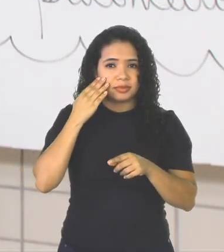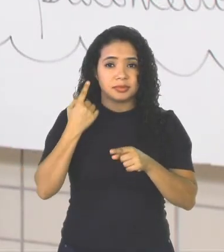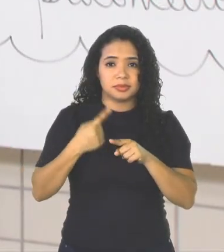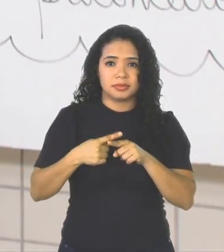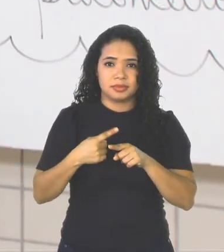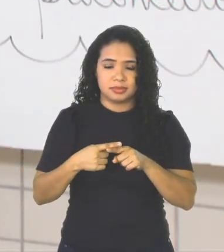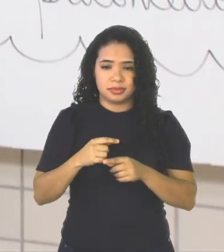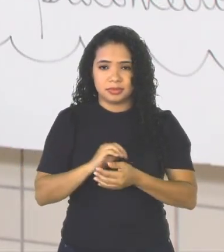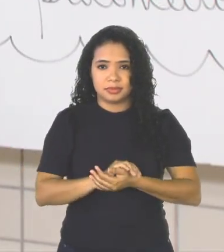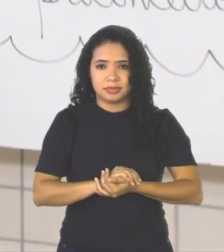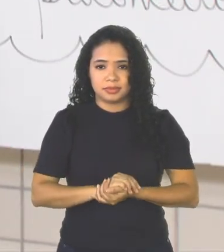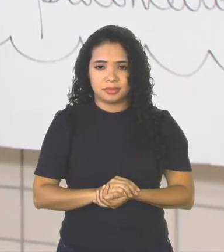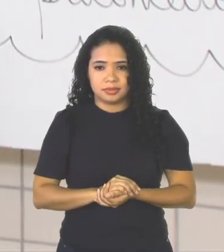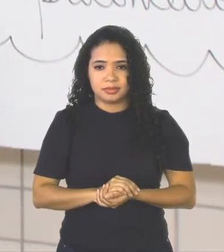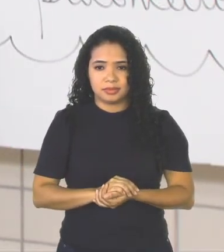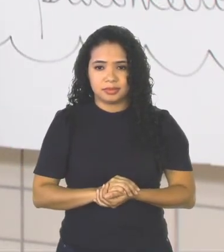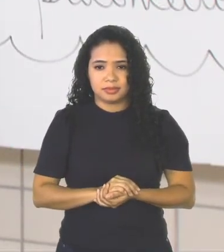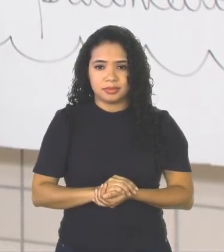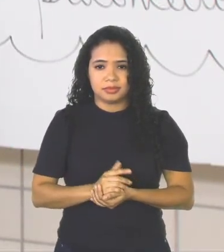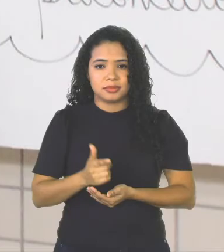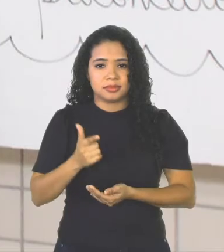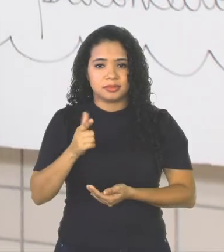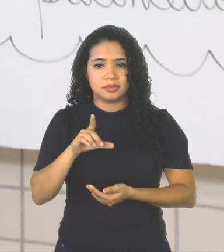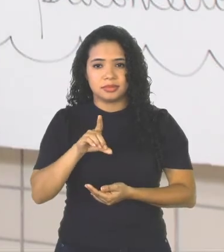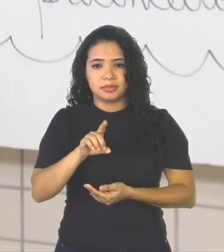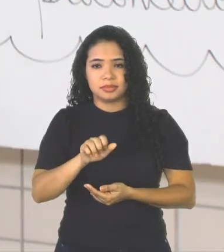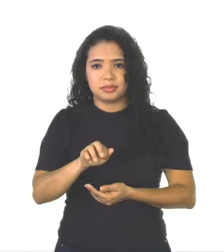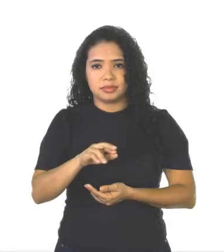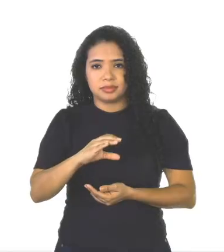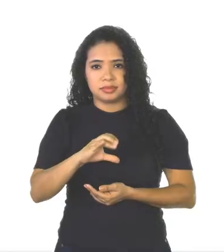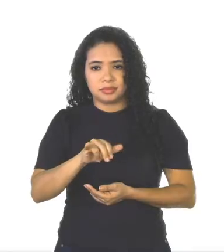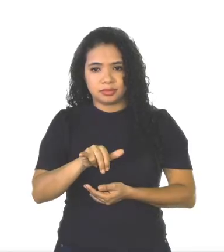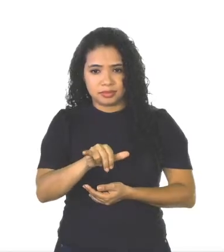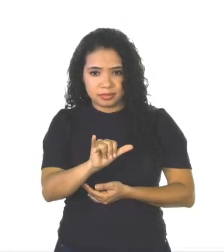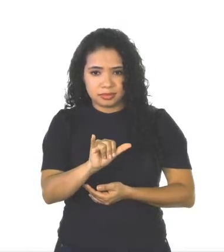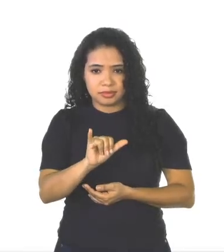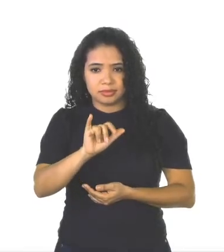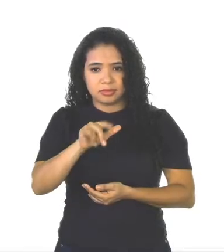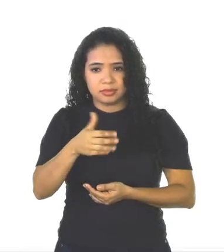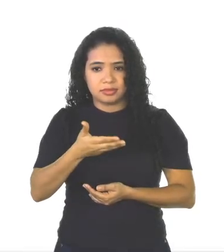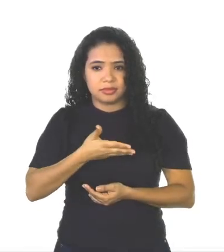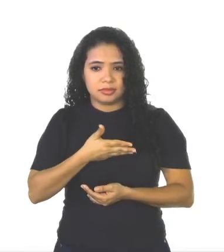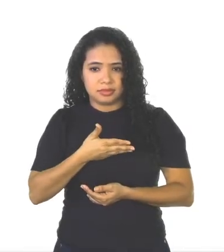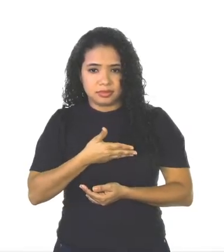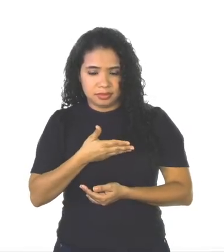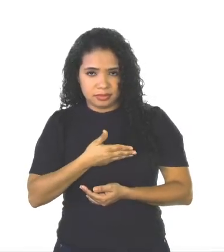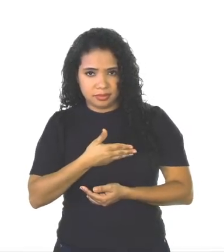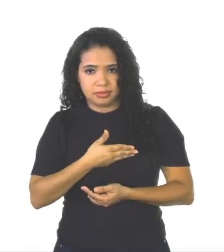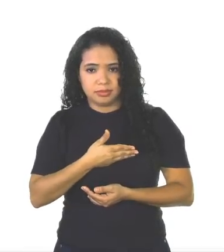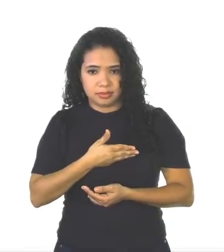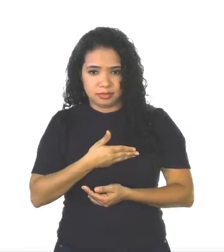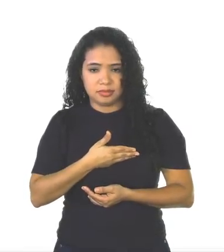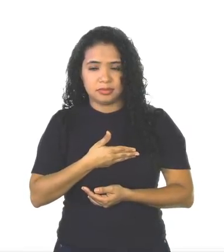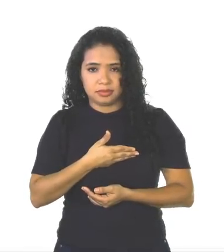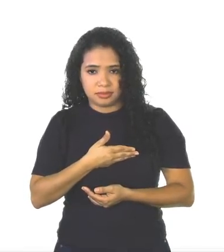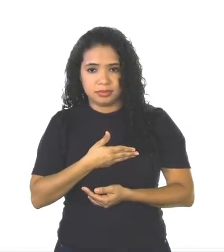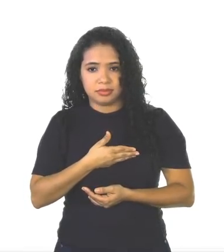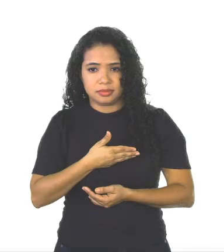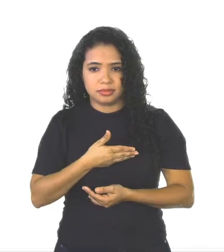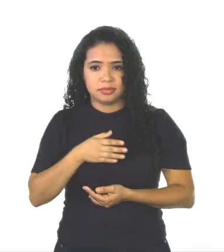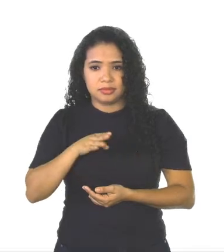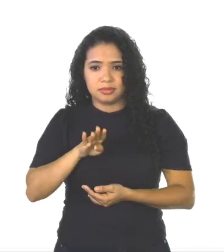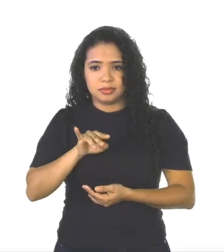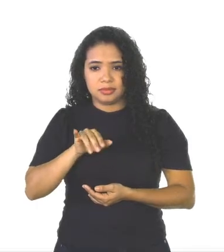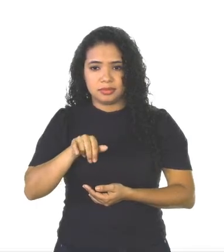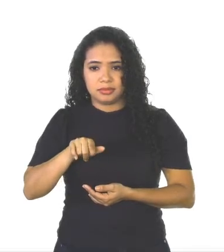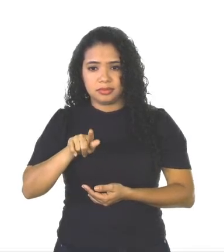disso. O outro, que é o Mr. Darcy, né, é o grande amigo do Mr. Bingle. Ele é descrito, o